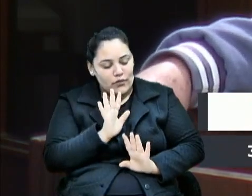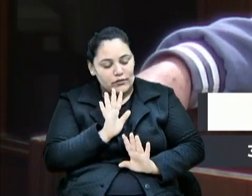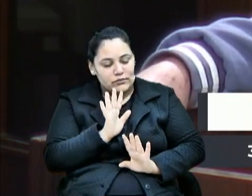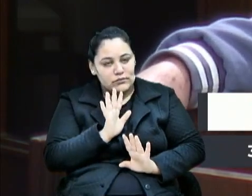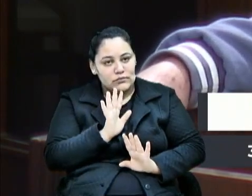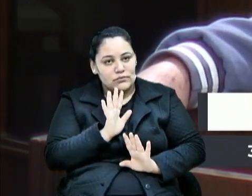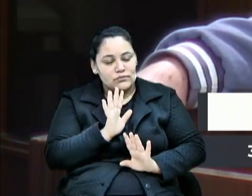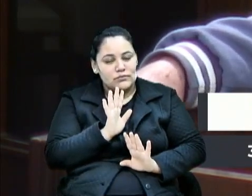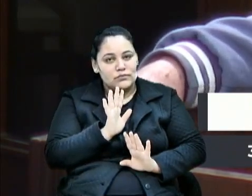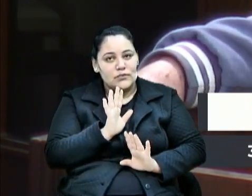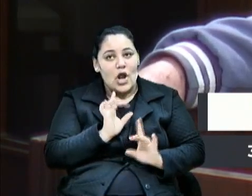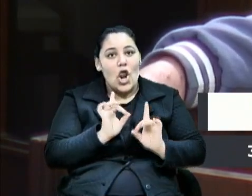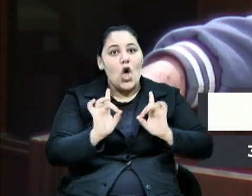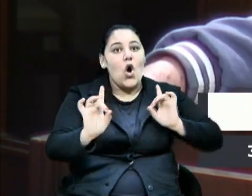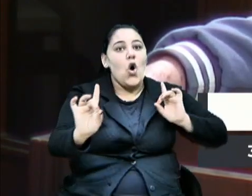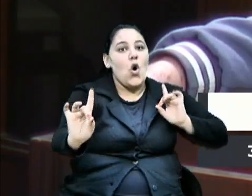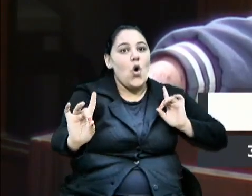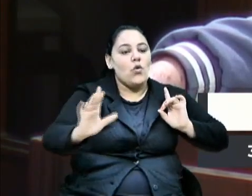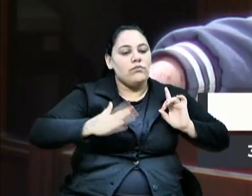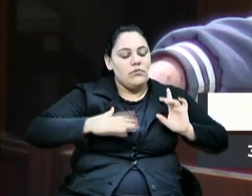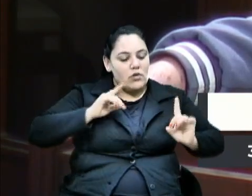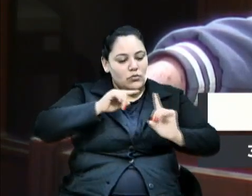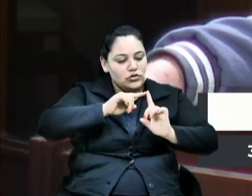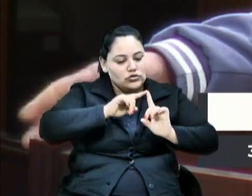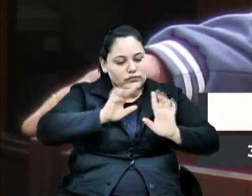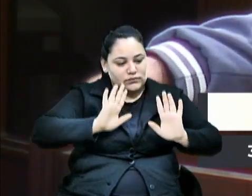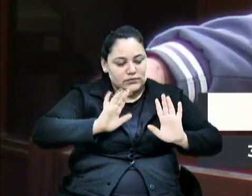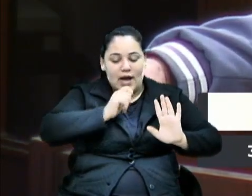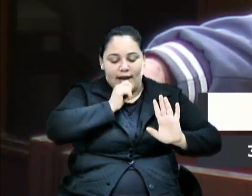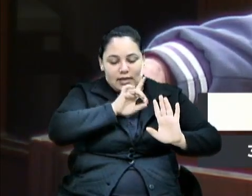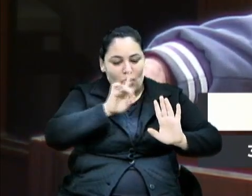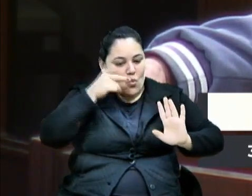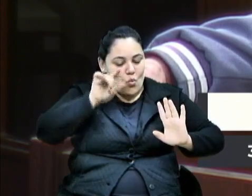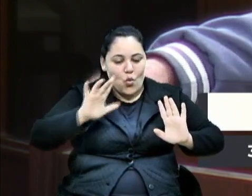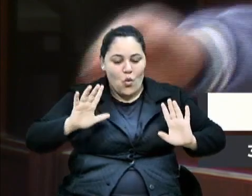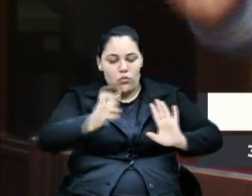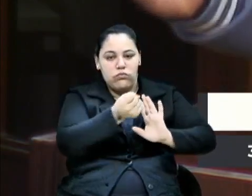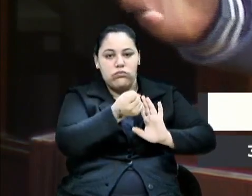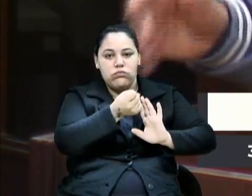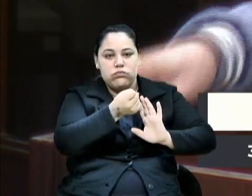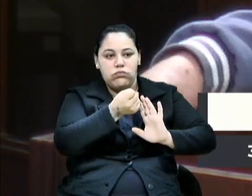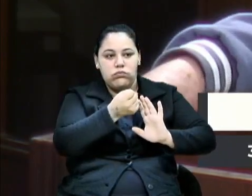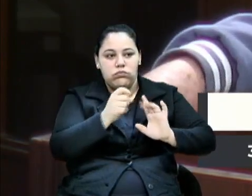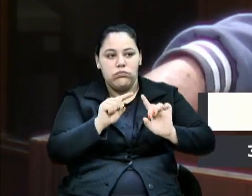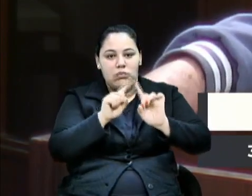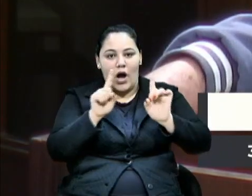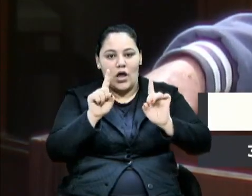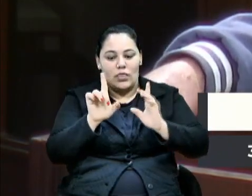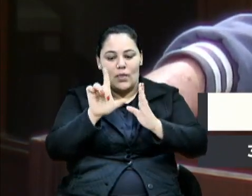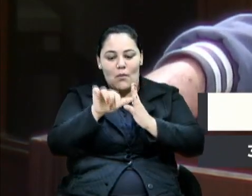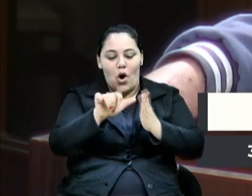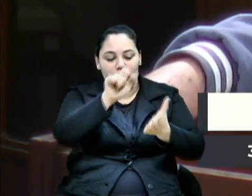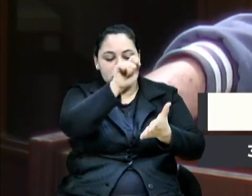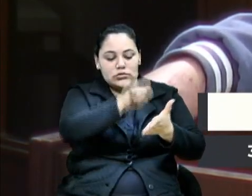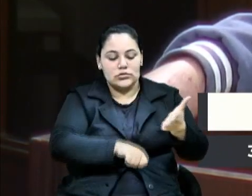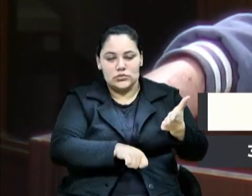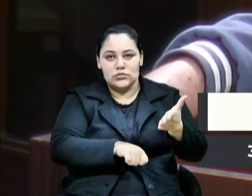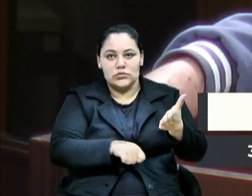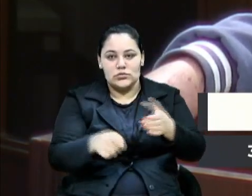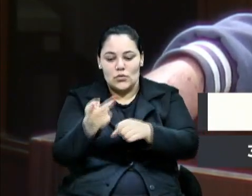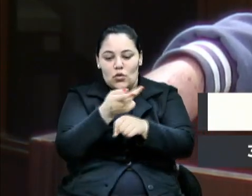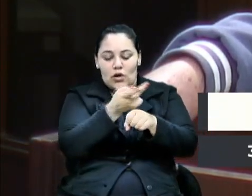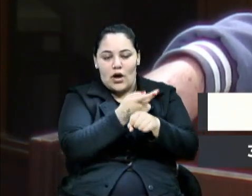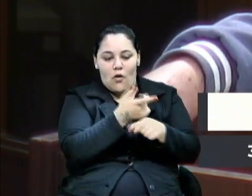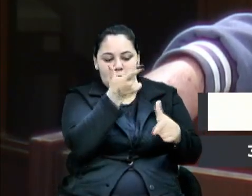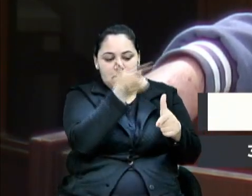objetivo ser alcançado após a assinatura da busca do financiamento que